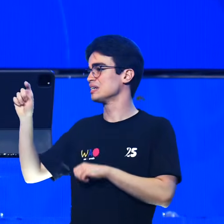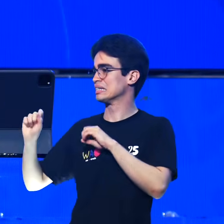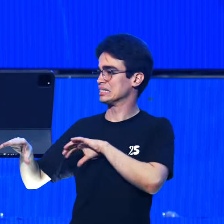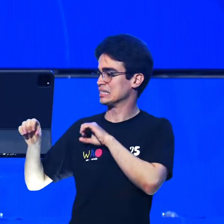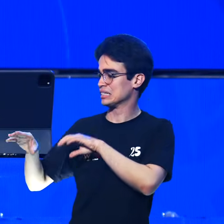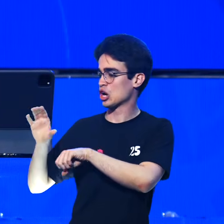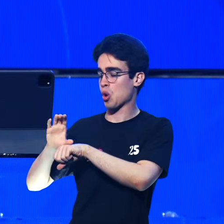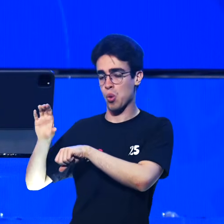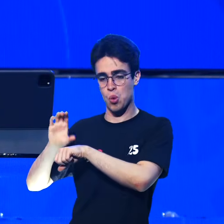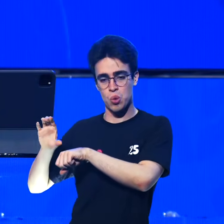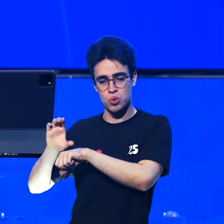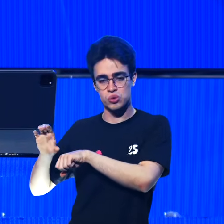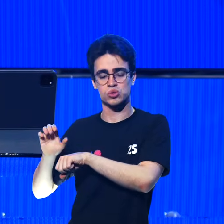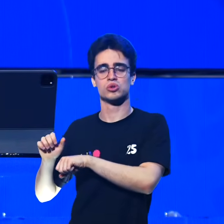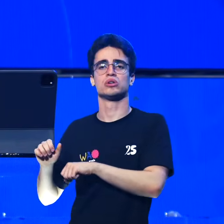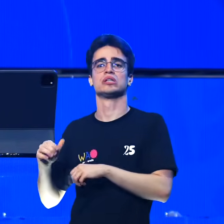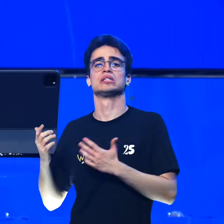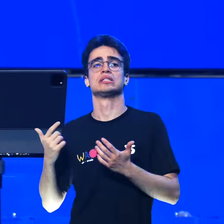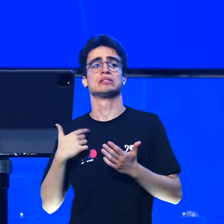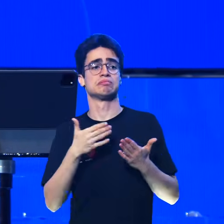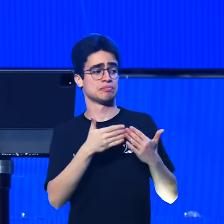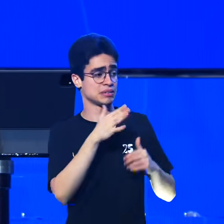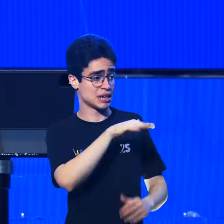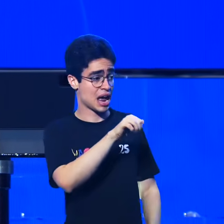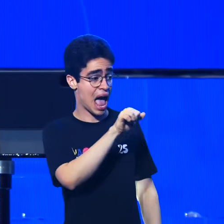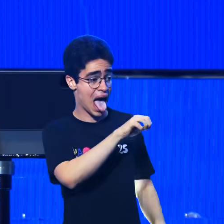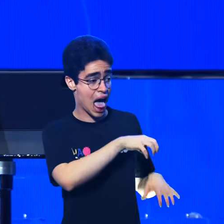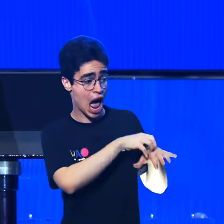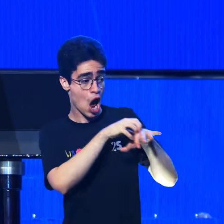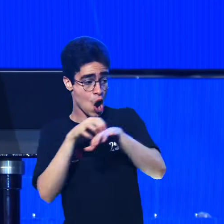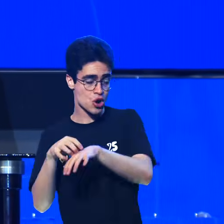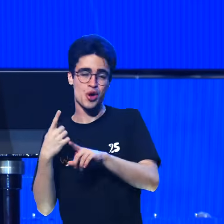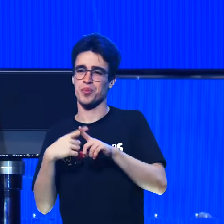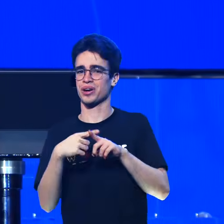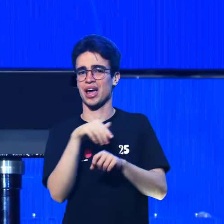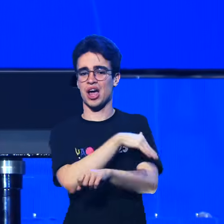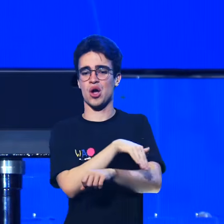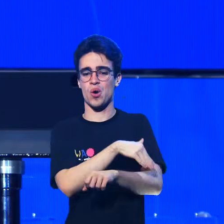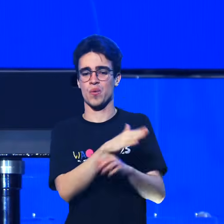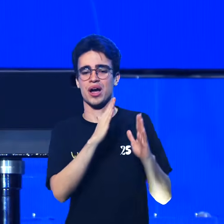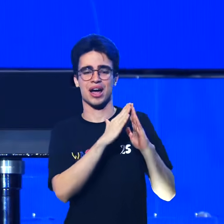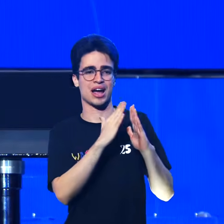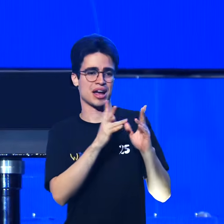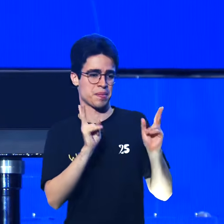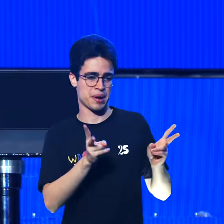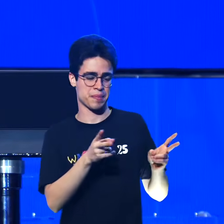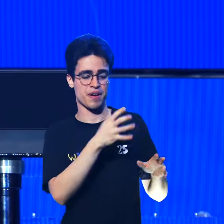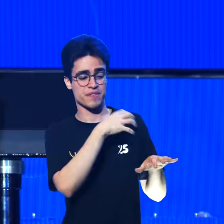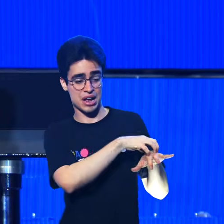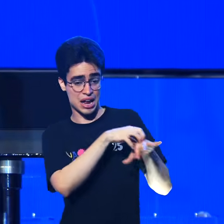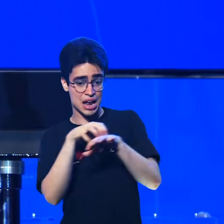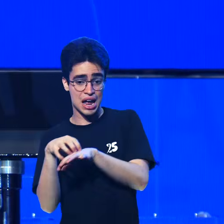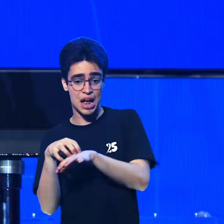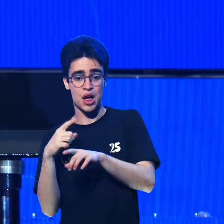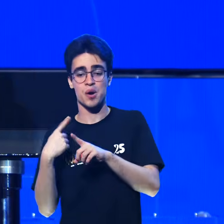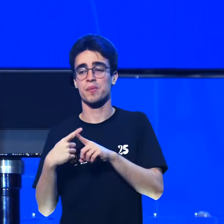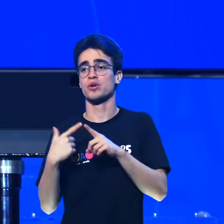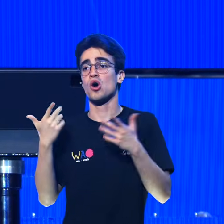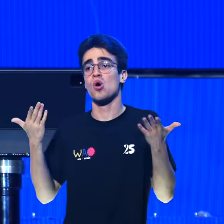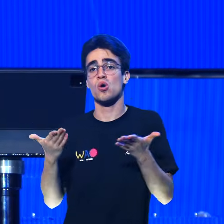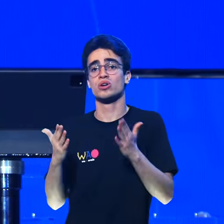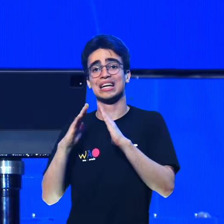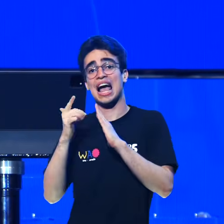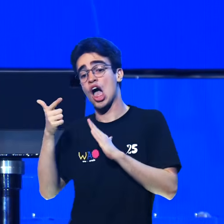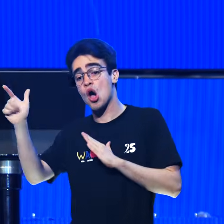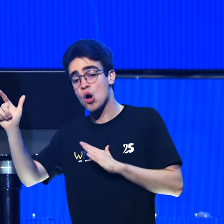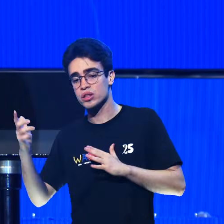igreja, minha esposa. Eu peço carona para ele, porque ele morava ali na rua de casa. Eu disse: dá para você me dar carona, que hoje o grupo de crescimento vai ser numa outra